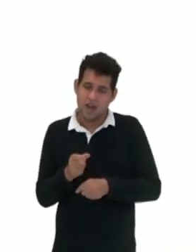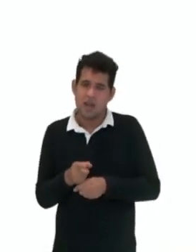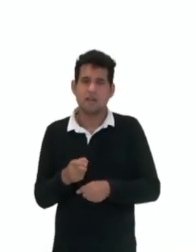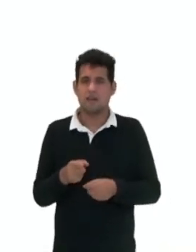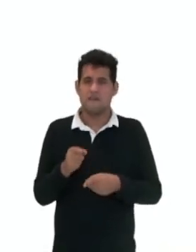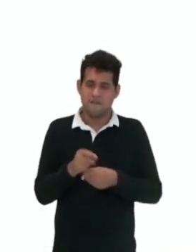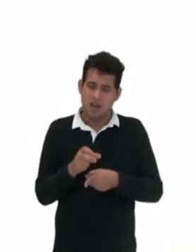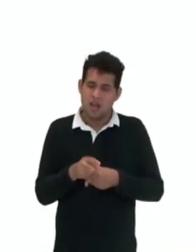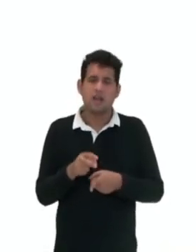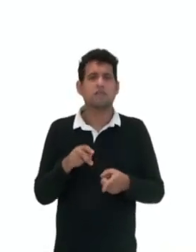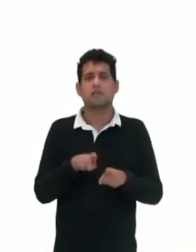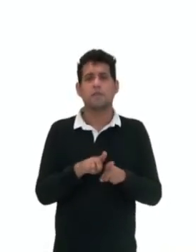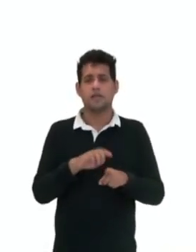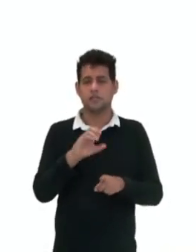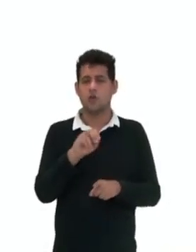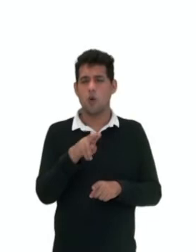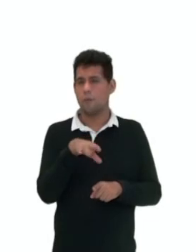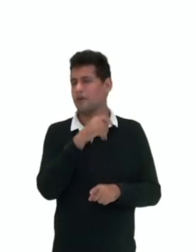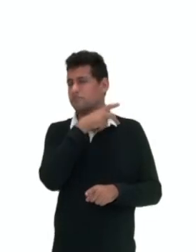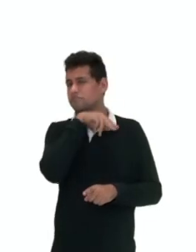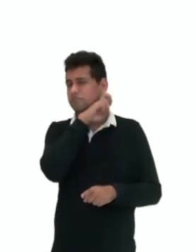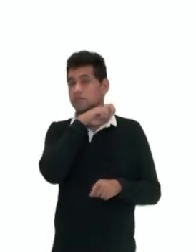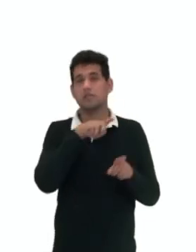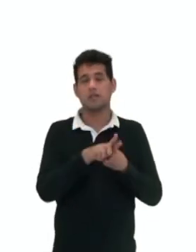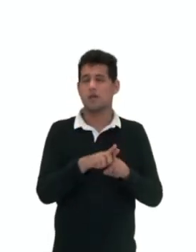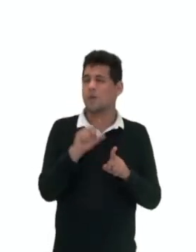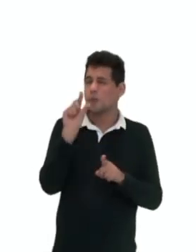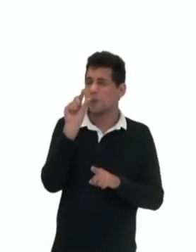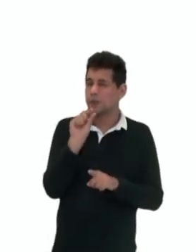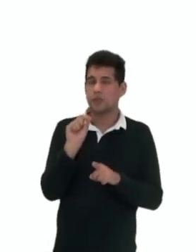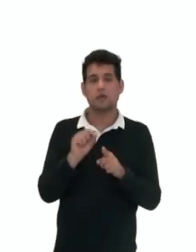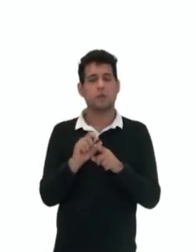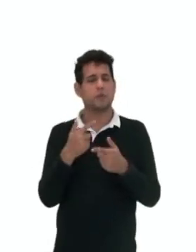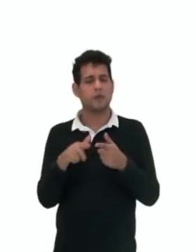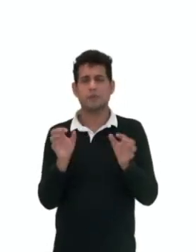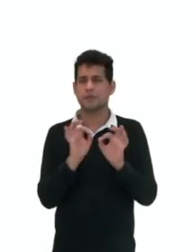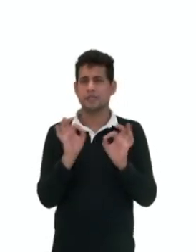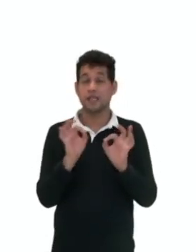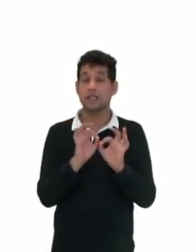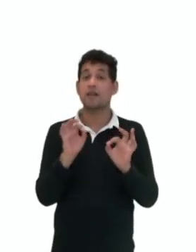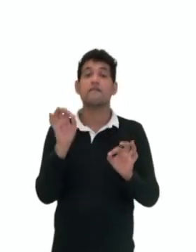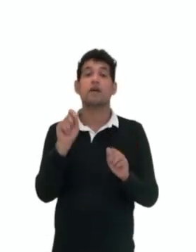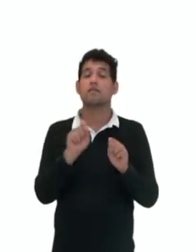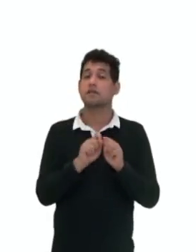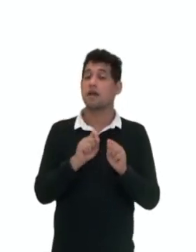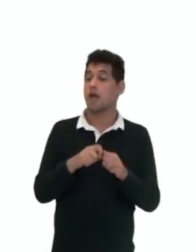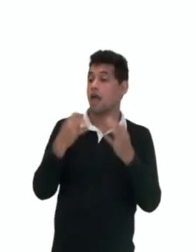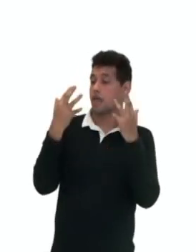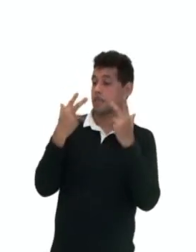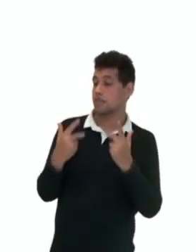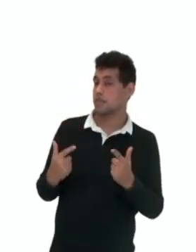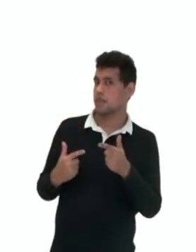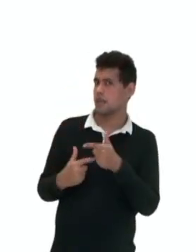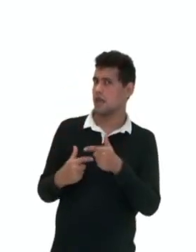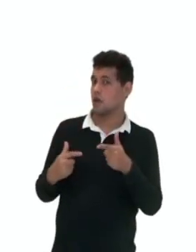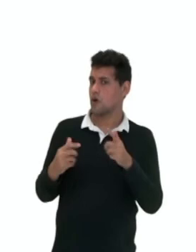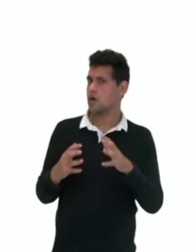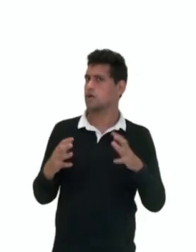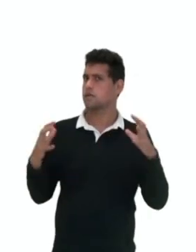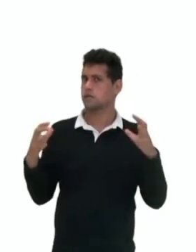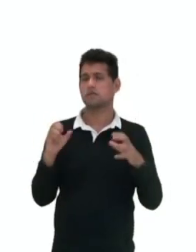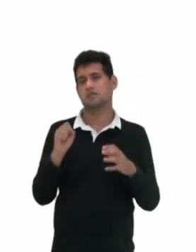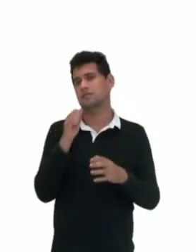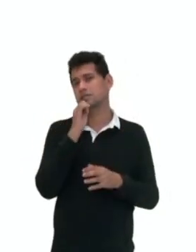quantidade bem pequena, que não vai causar mal ao animal, e eles vão injetar num animal, geralmente um animal de grande porte.